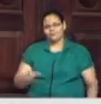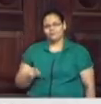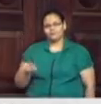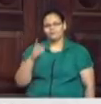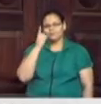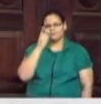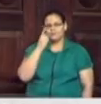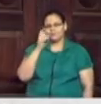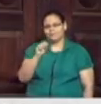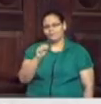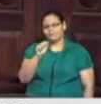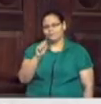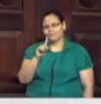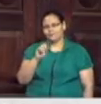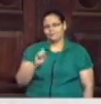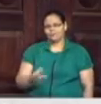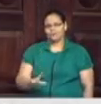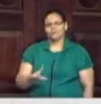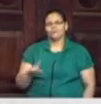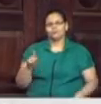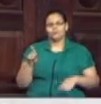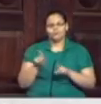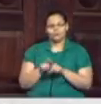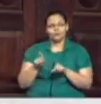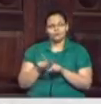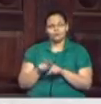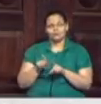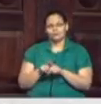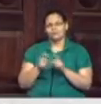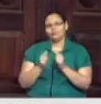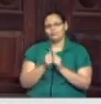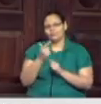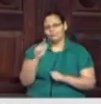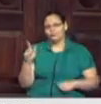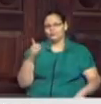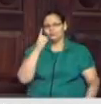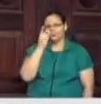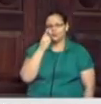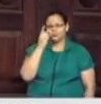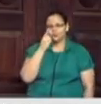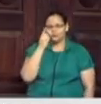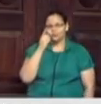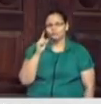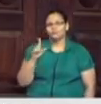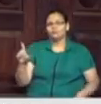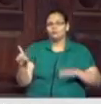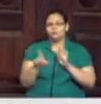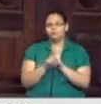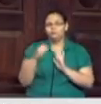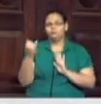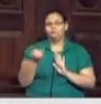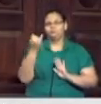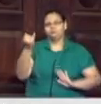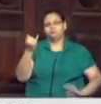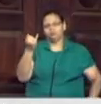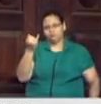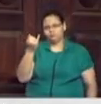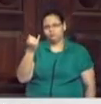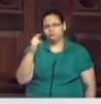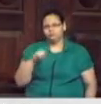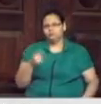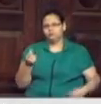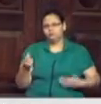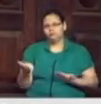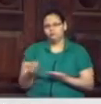deputado Dr. Sadi Noel, é autor também, comigo e com outros deputados, de uma lei importante que instituiu o Fundo de Fomento à